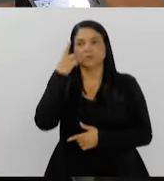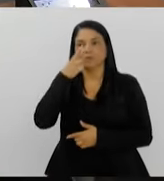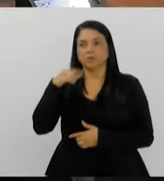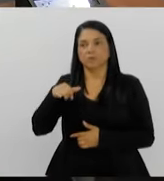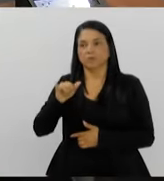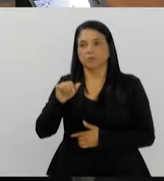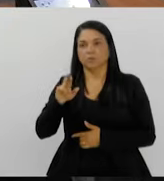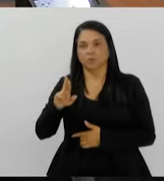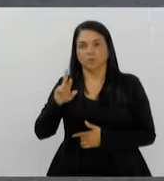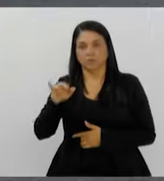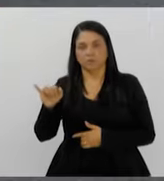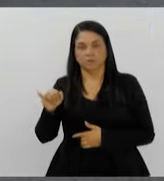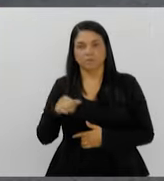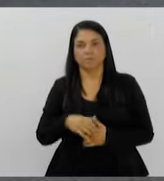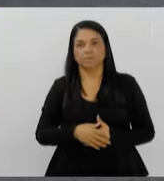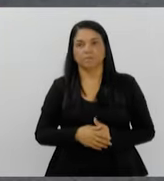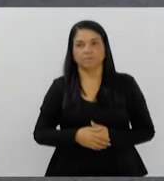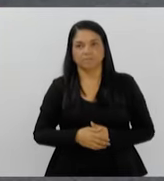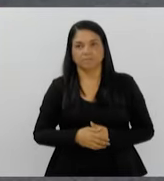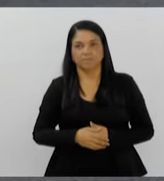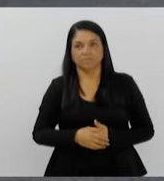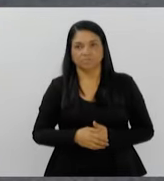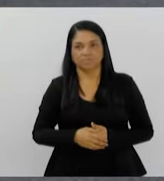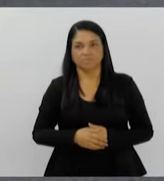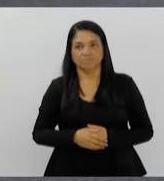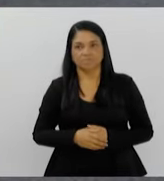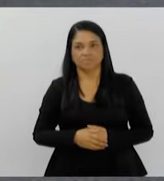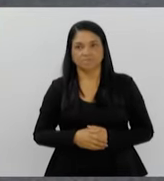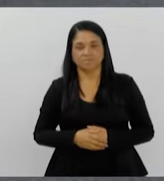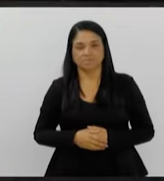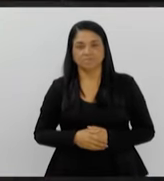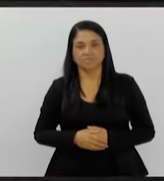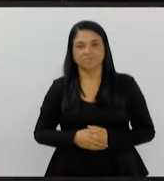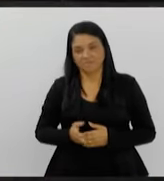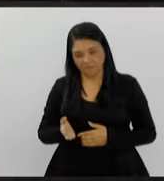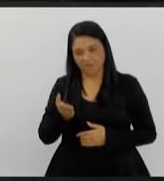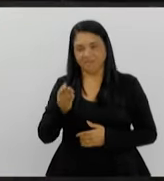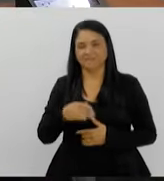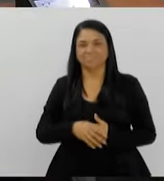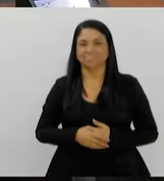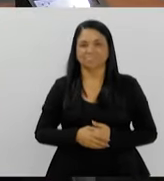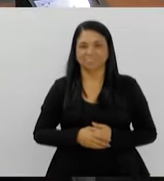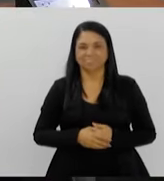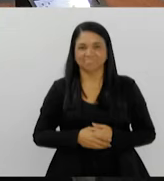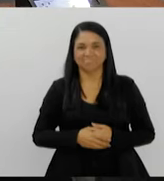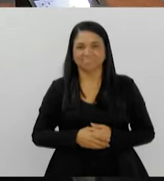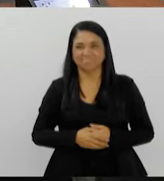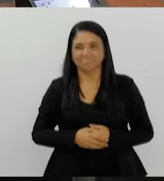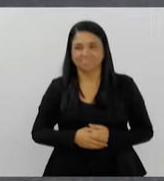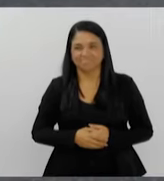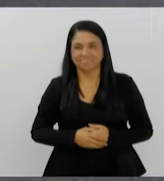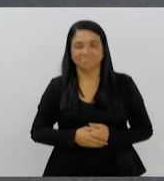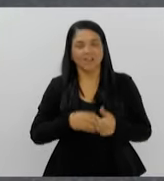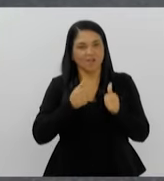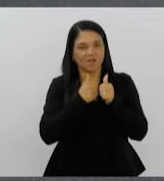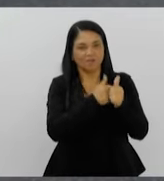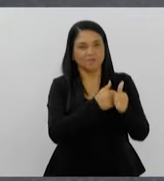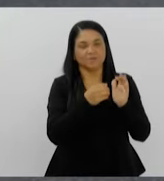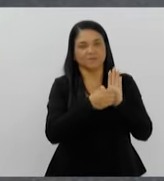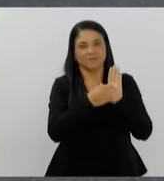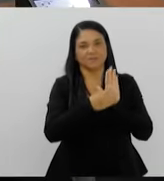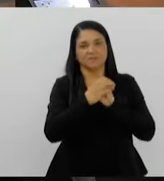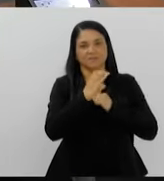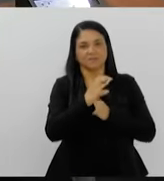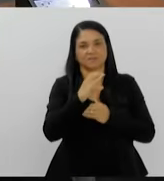Deputado agora sua pasta de fato direito acompanha parec da CJ